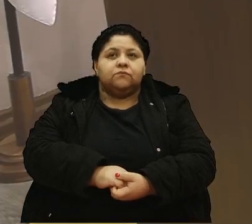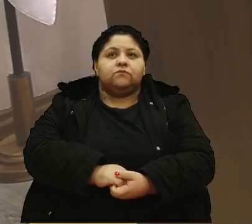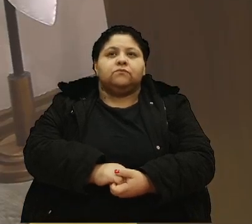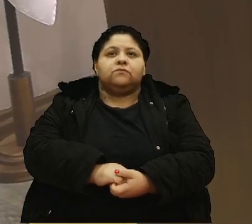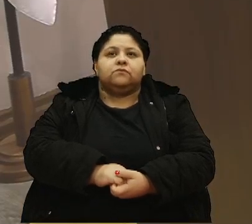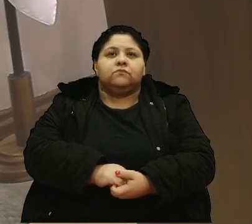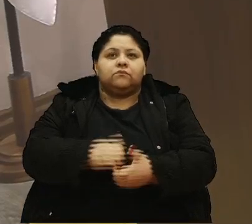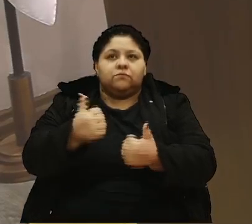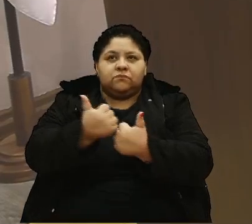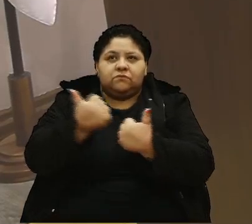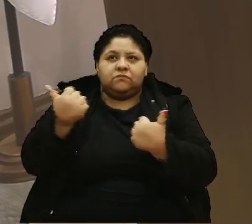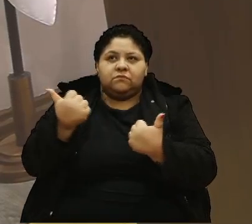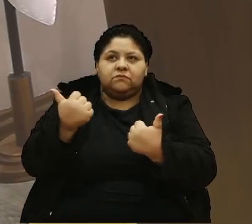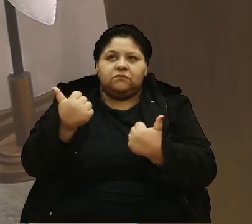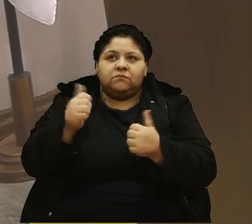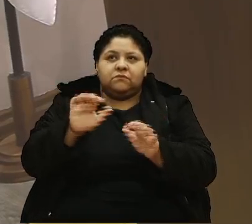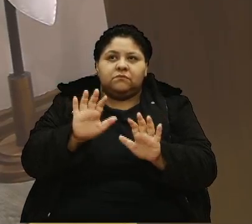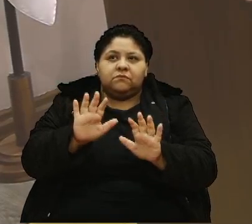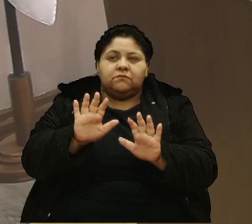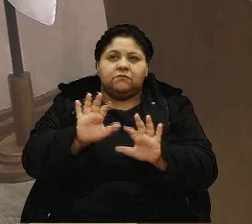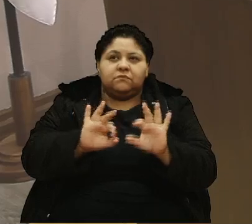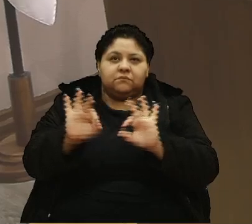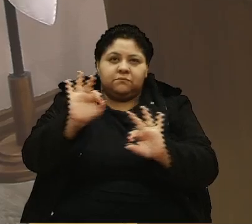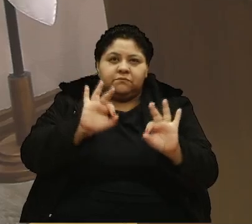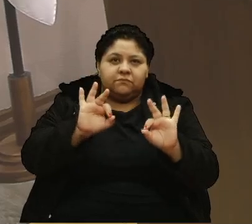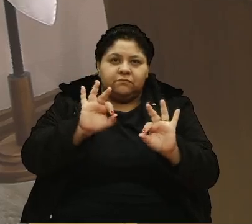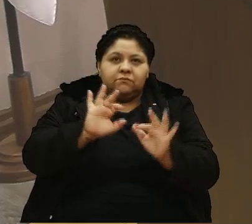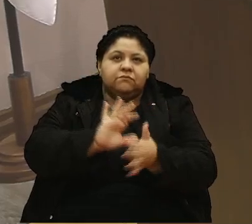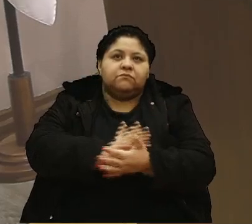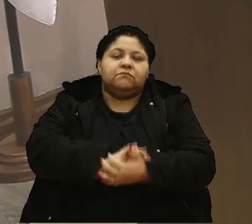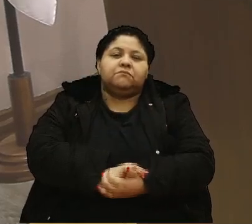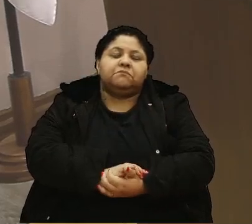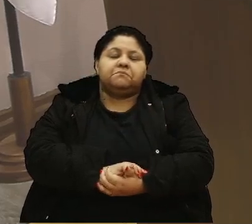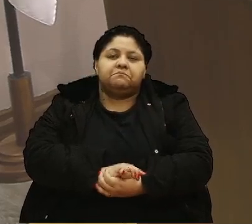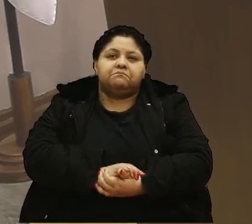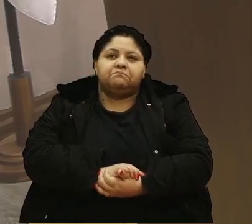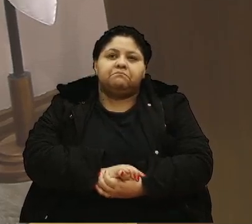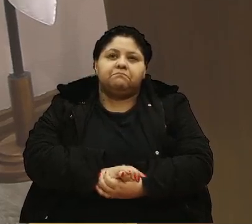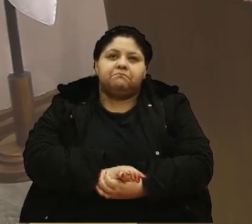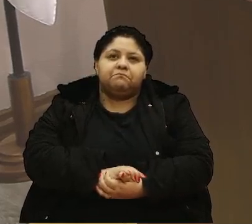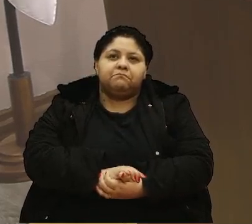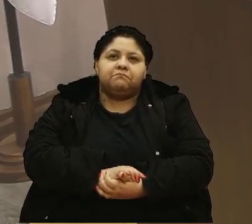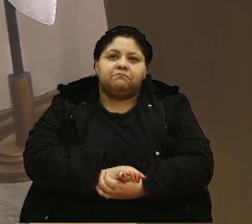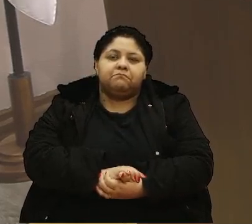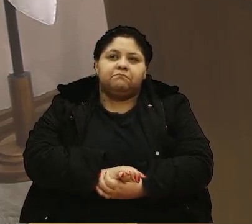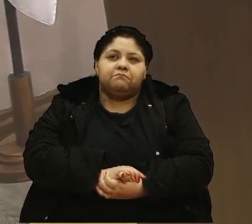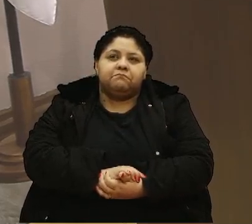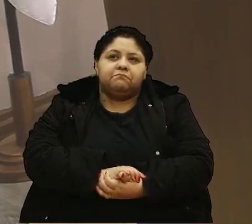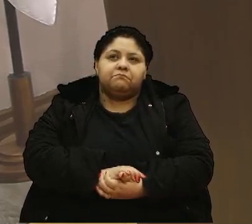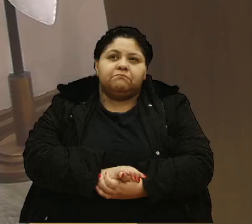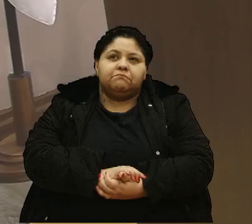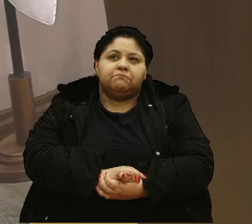O meu assessor tá... Giovanni. Só... Ah, tá. Projeta ele para mim, por favor.